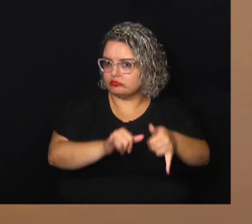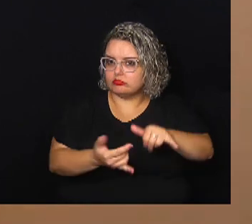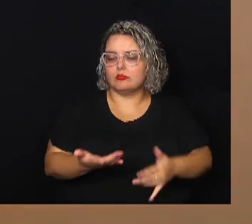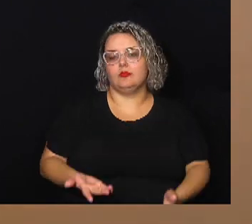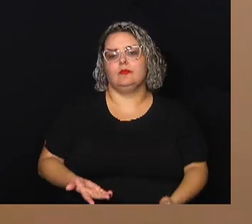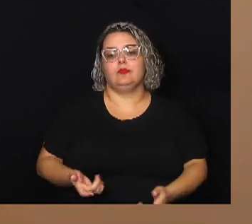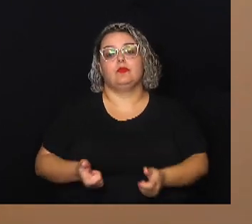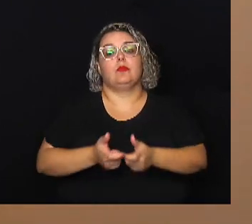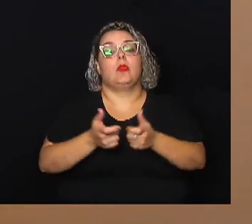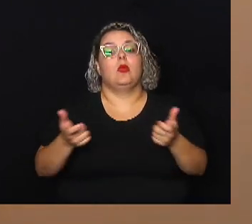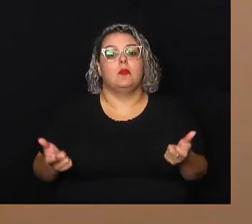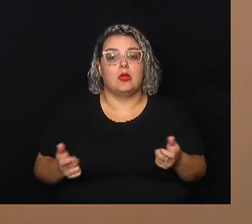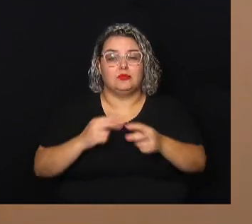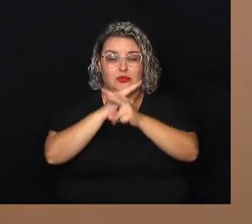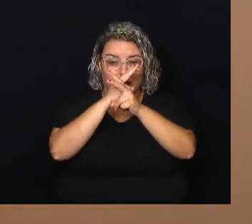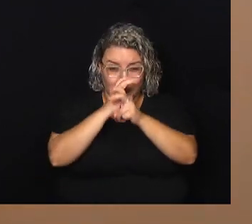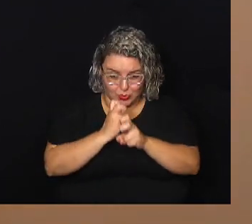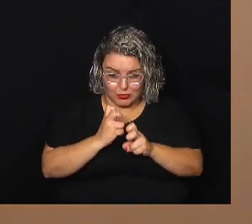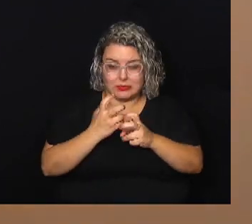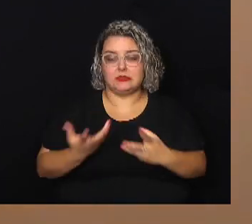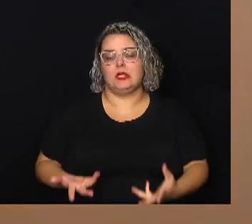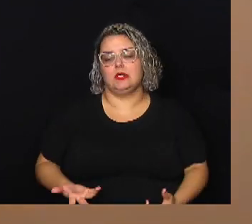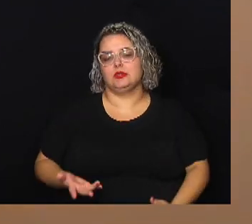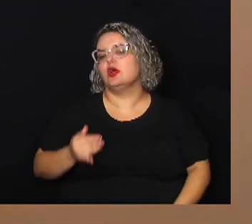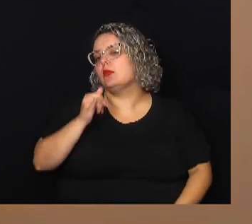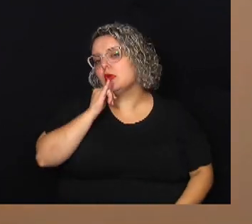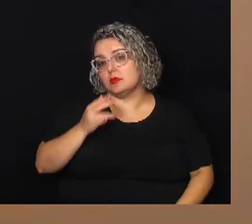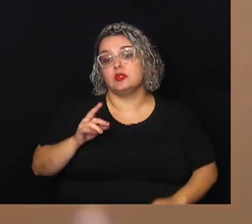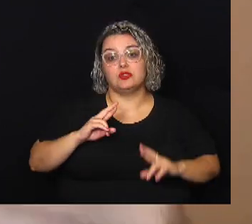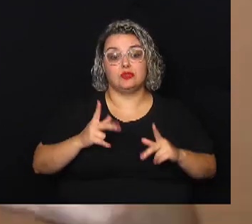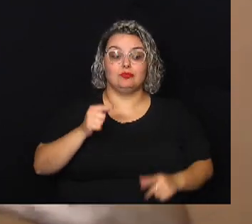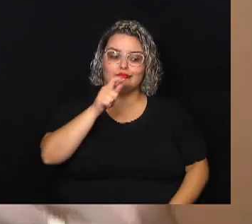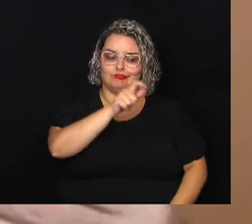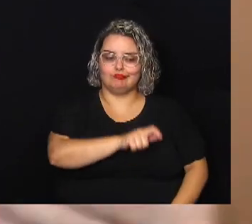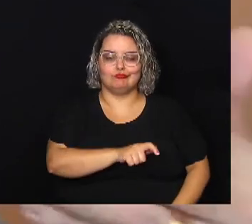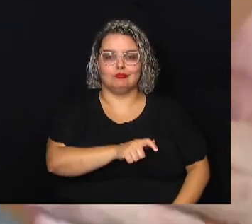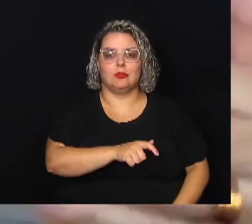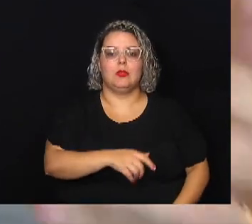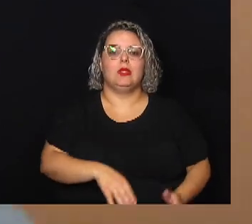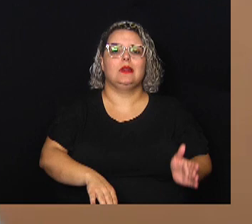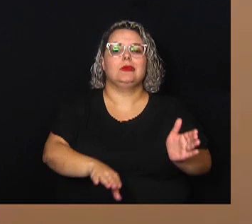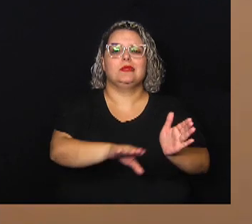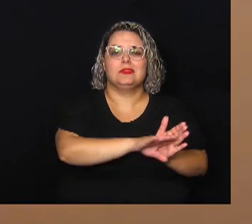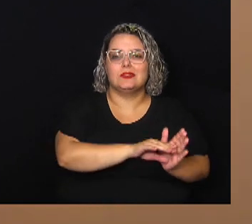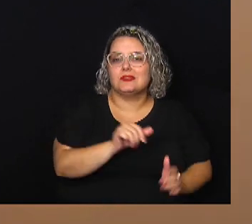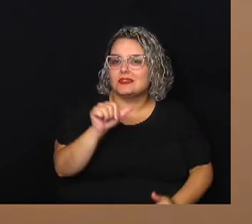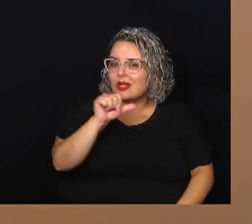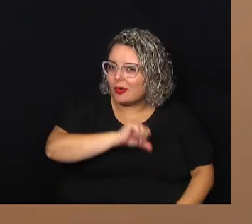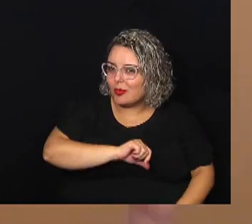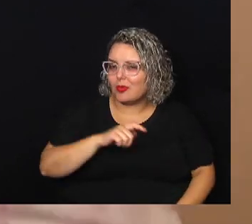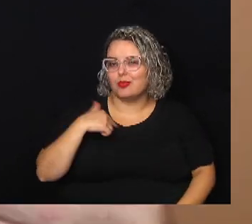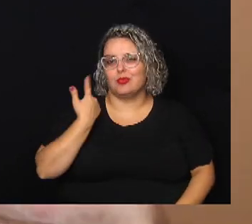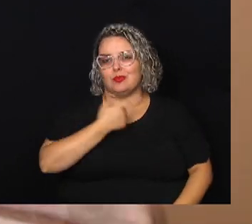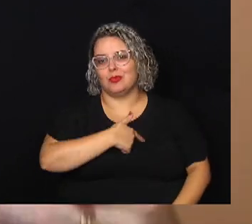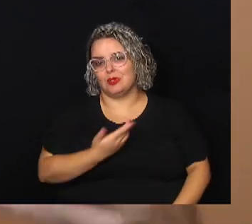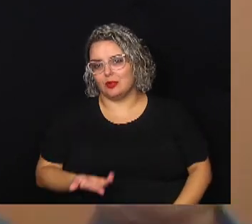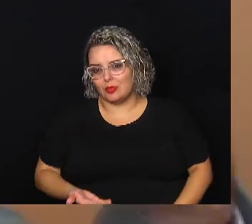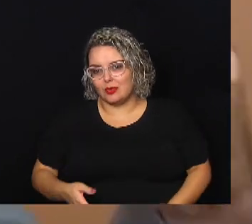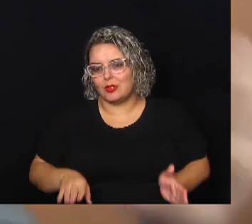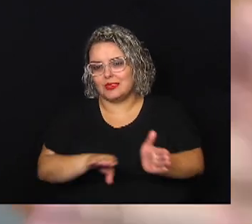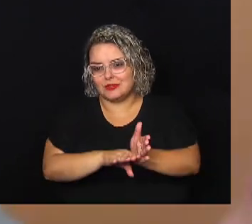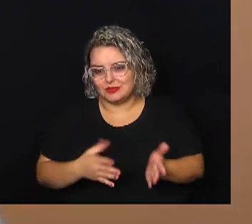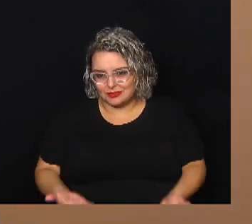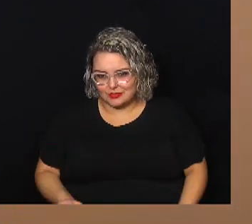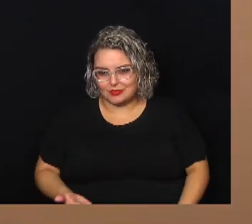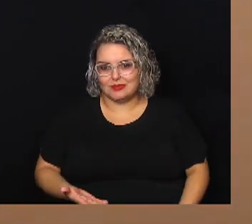maior toxicidade, por exemplo. Diferente daquele paciente que chega muito ruim para a gente, chega muito